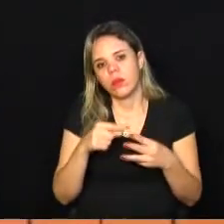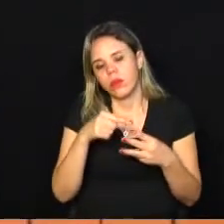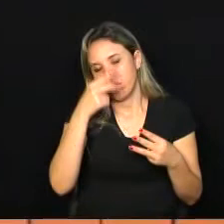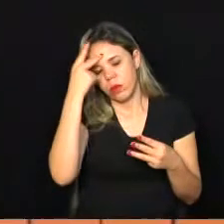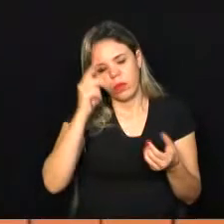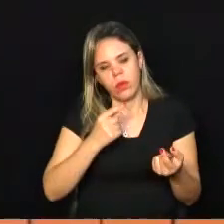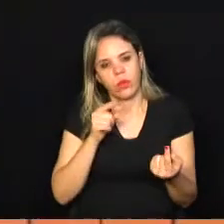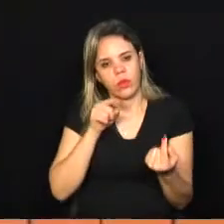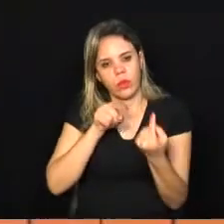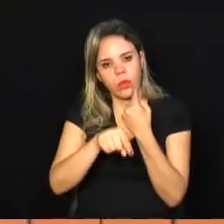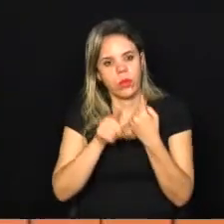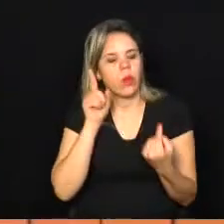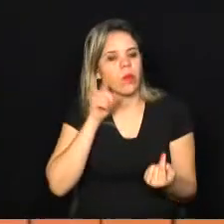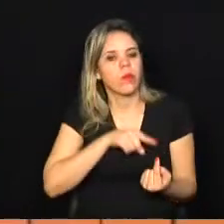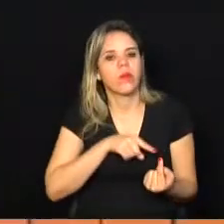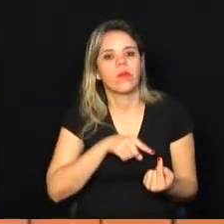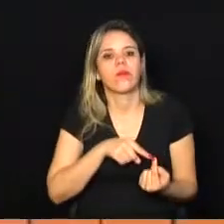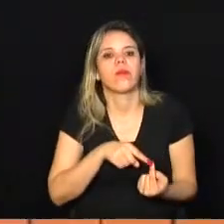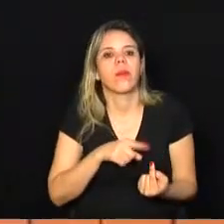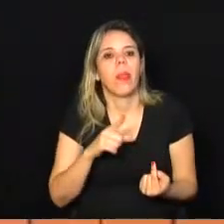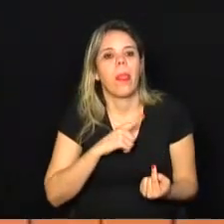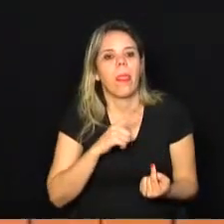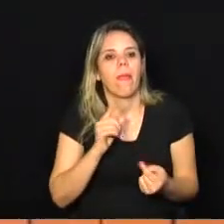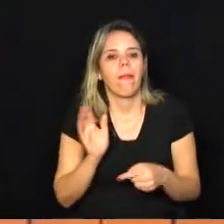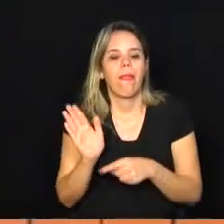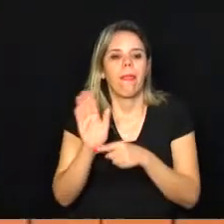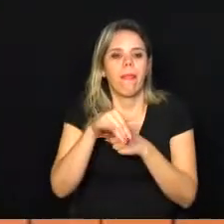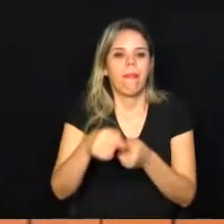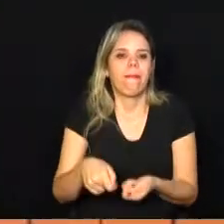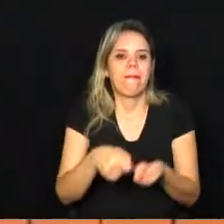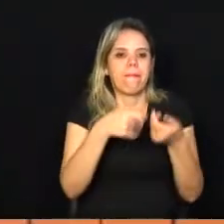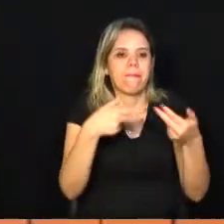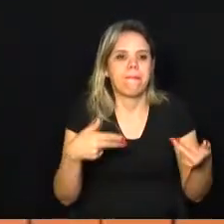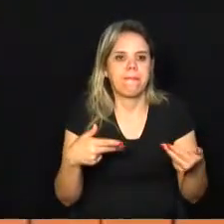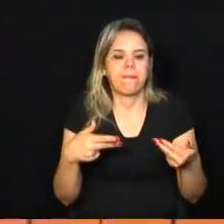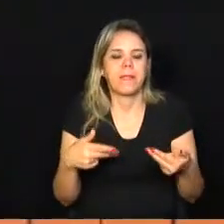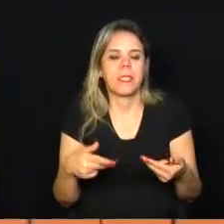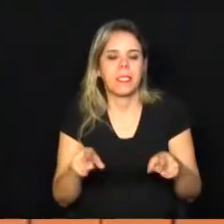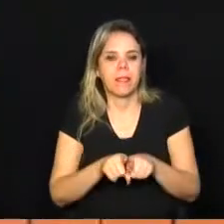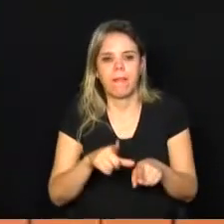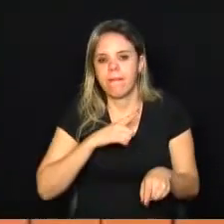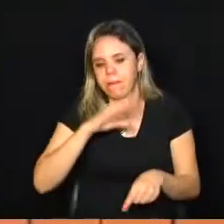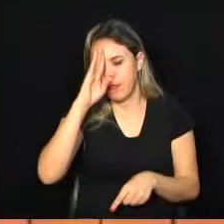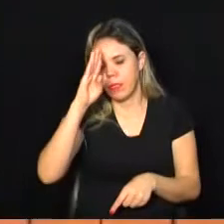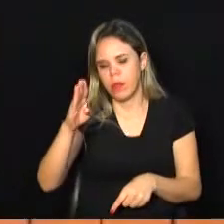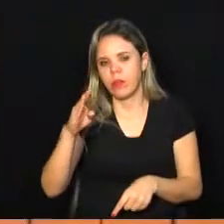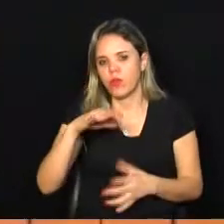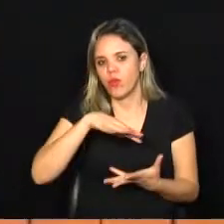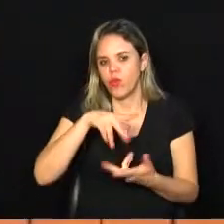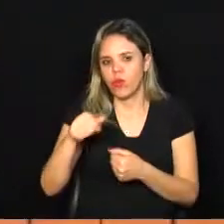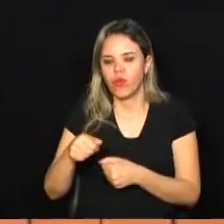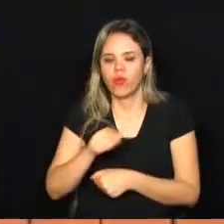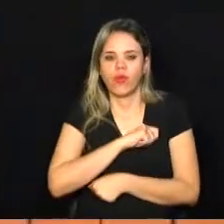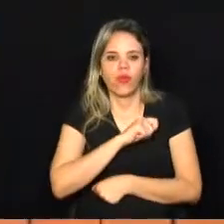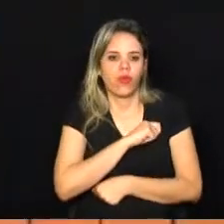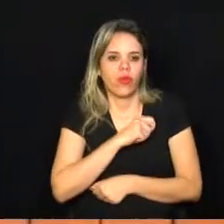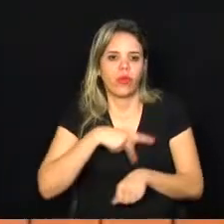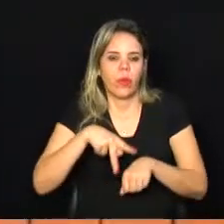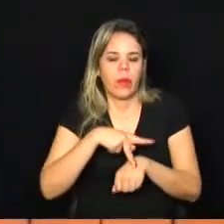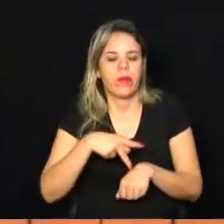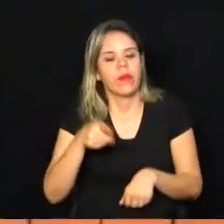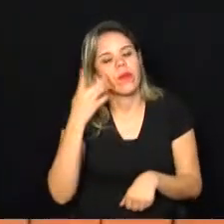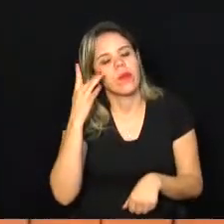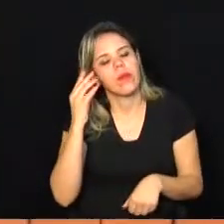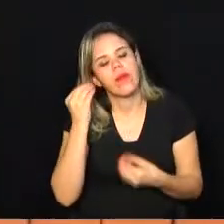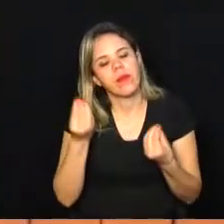atletismo norte-americana. Teve no basquete também a Liz Cambage, uma das principais do mundo, australiana. Você